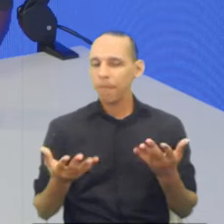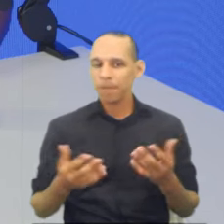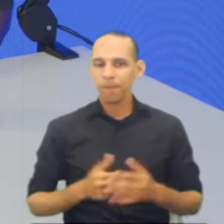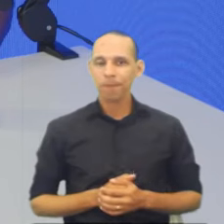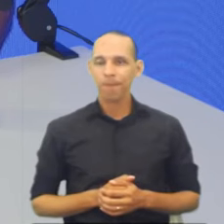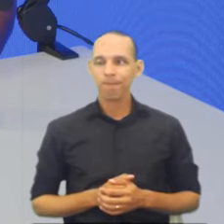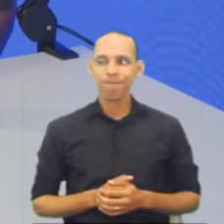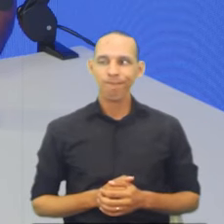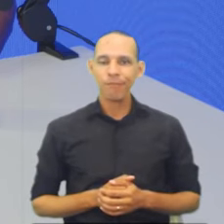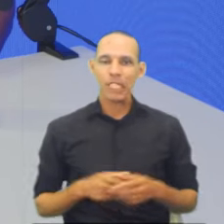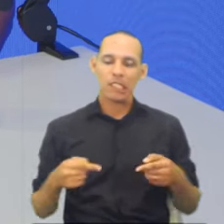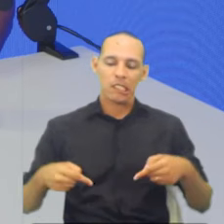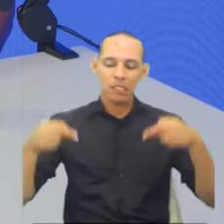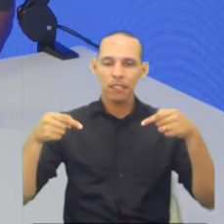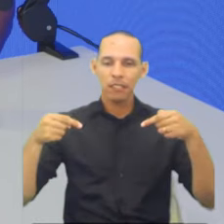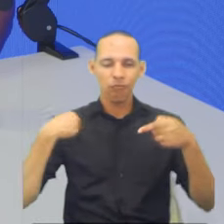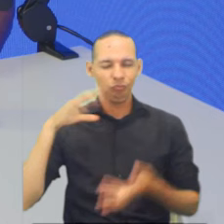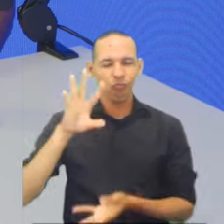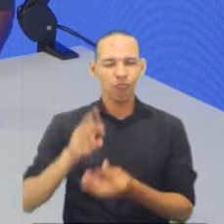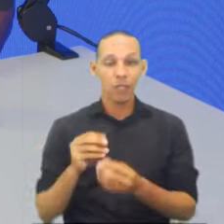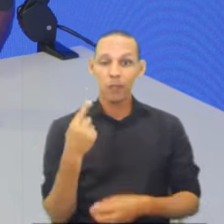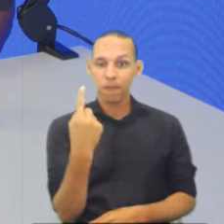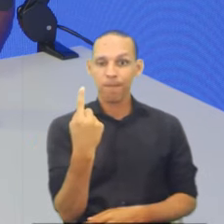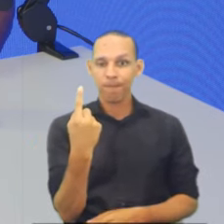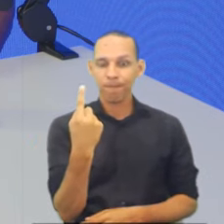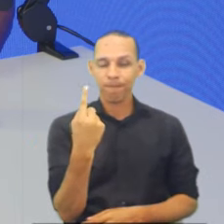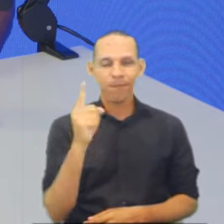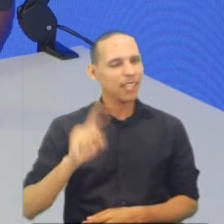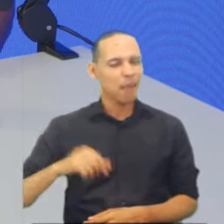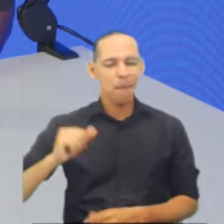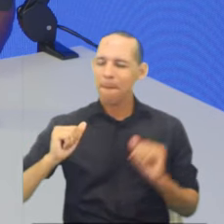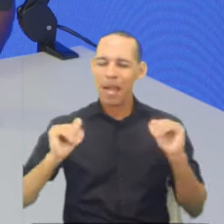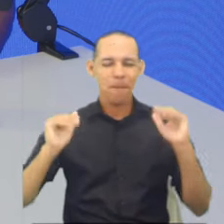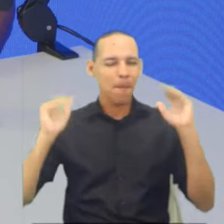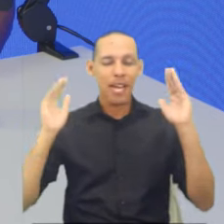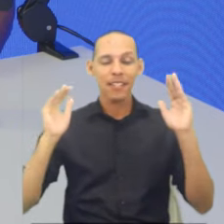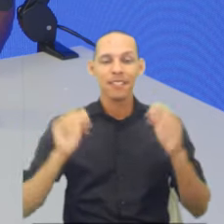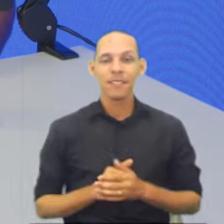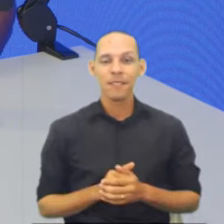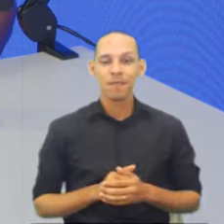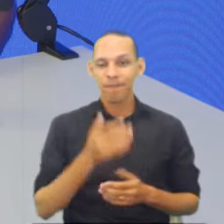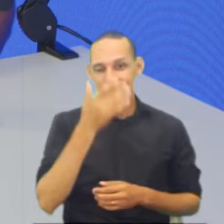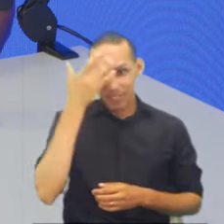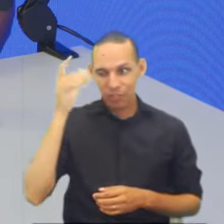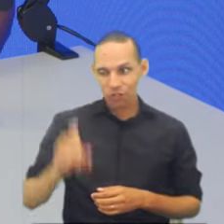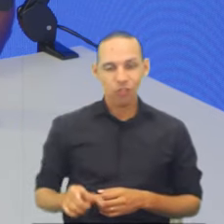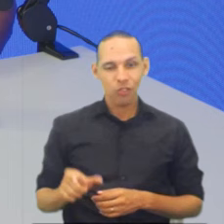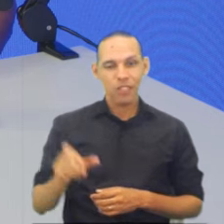superados desafios eu vou resumir em um que eu vejo maior drama Hoje é a questão